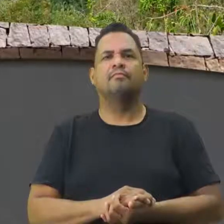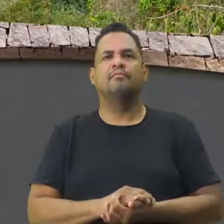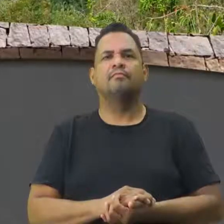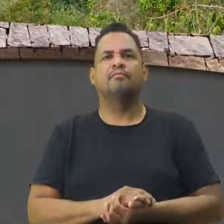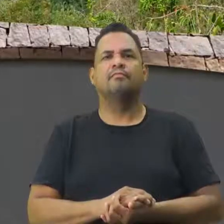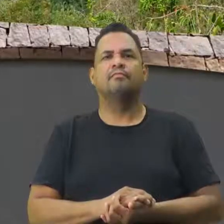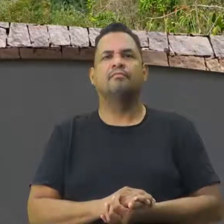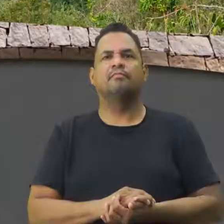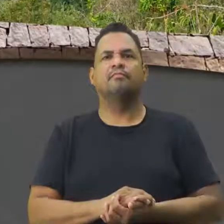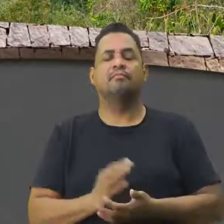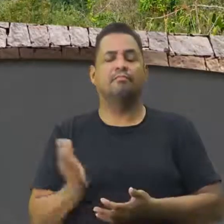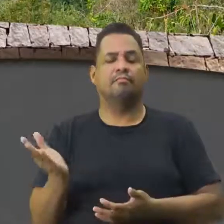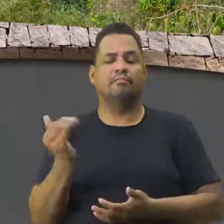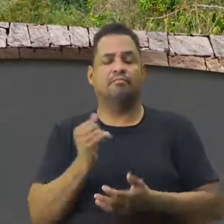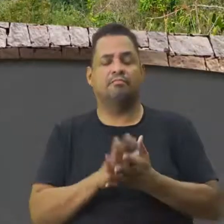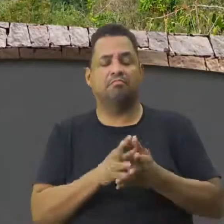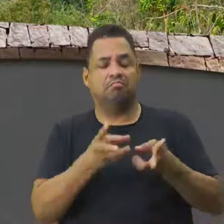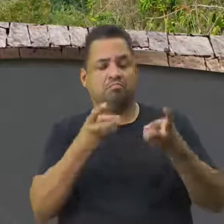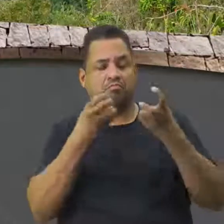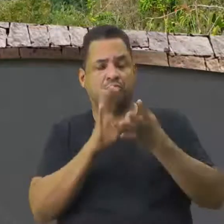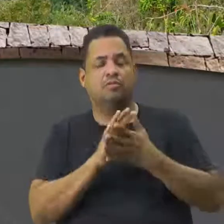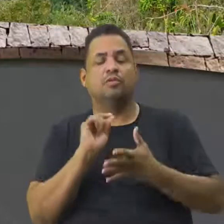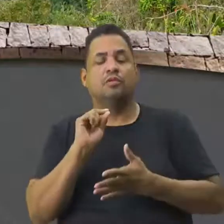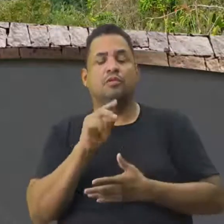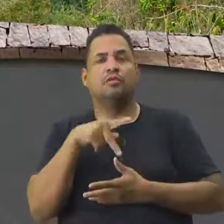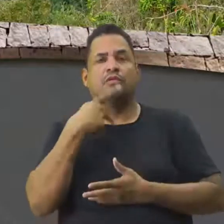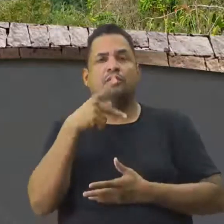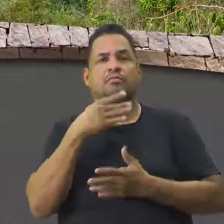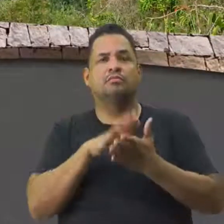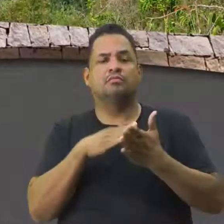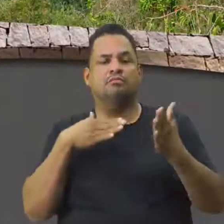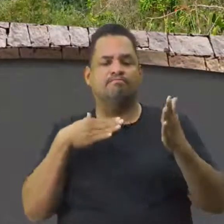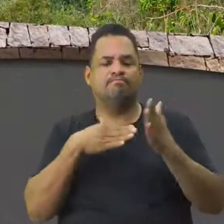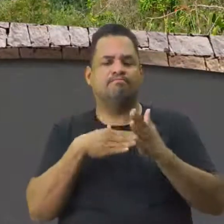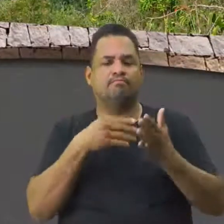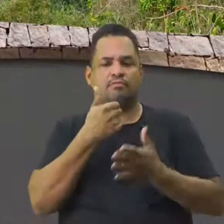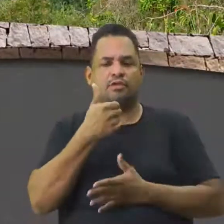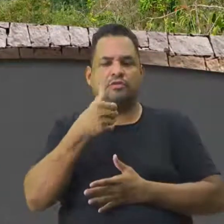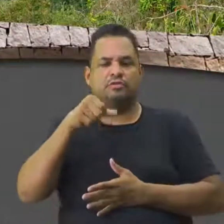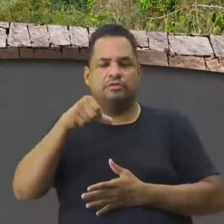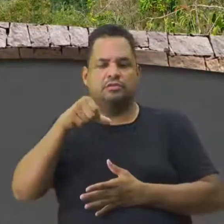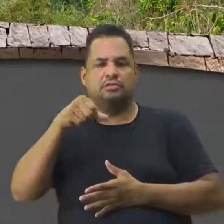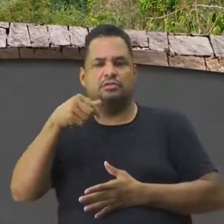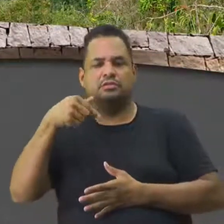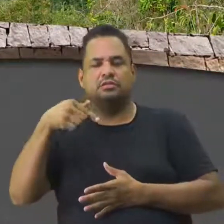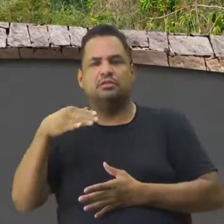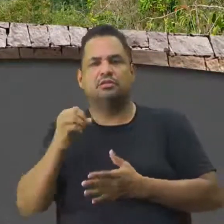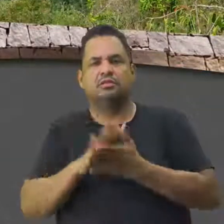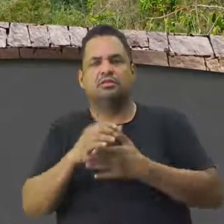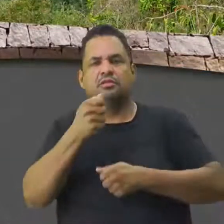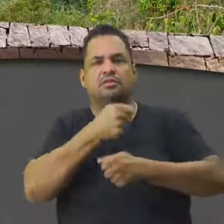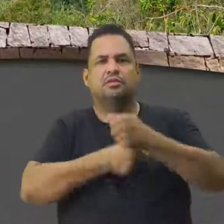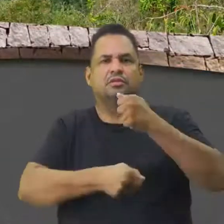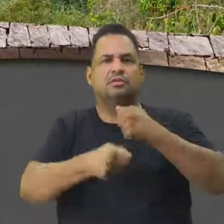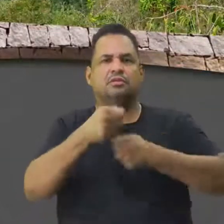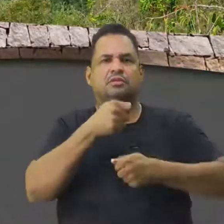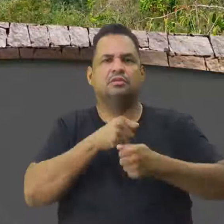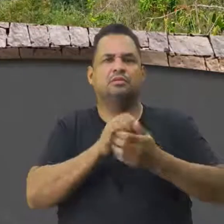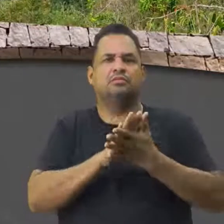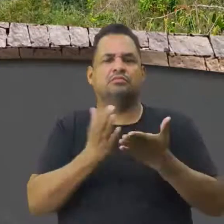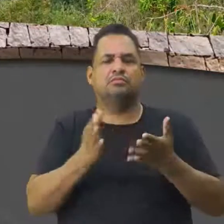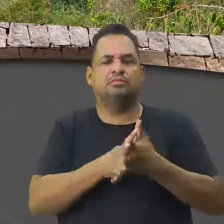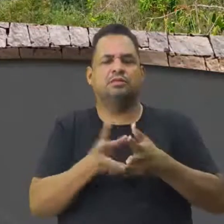vamos perceber bem. O que foi que eu falei? Até 1970, a economia de Rondônia predominava